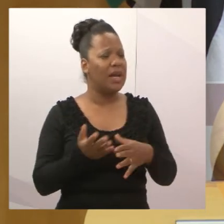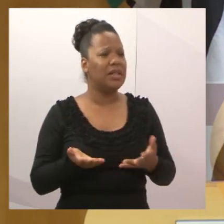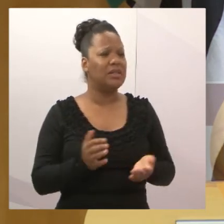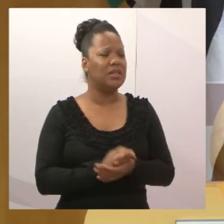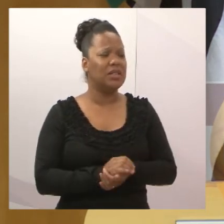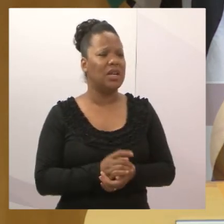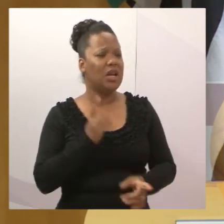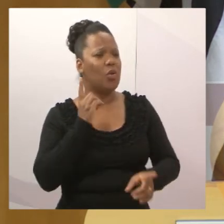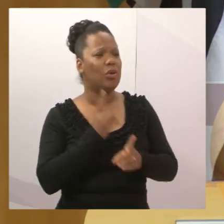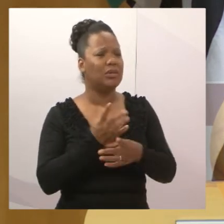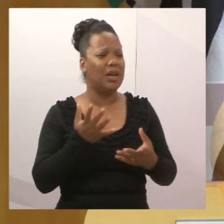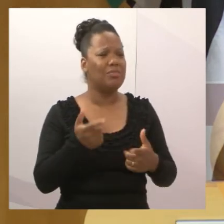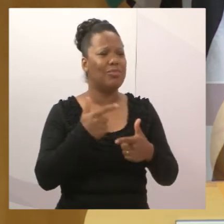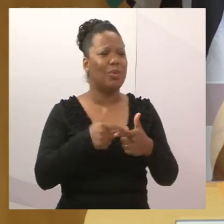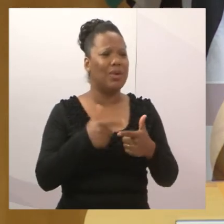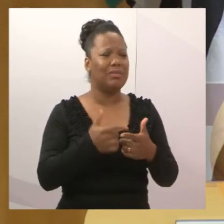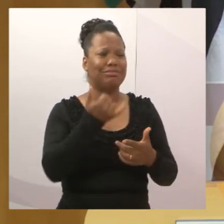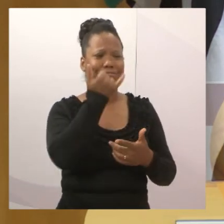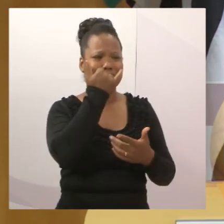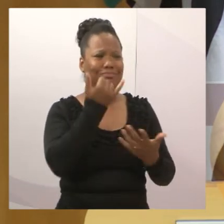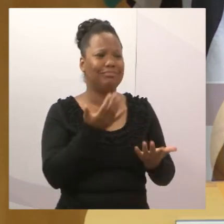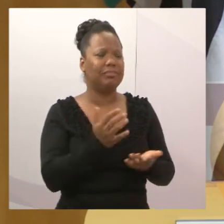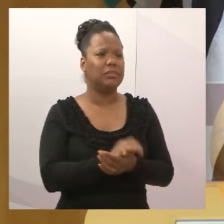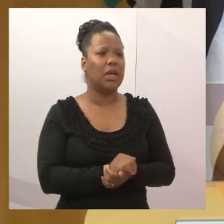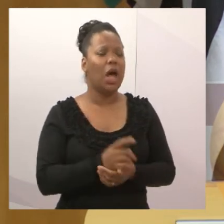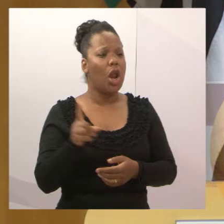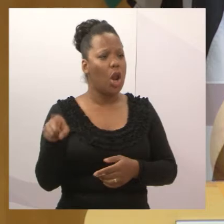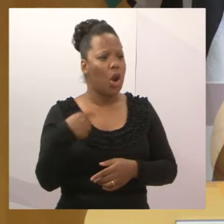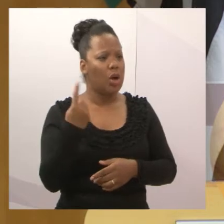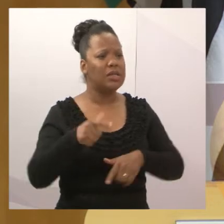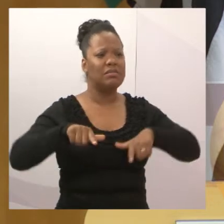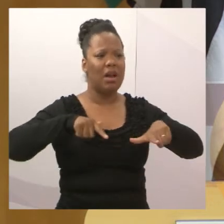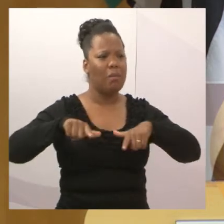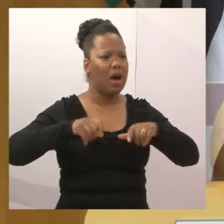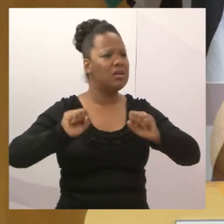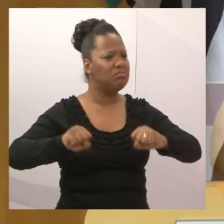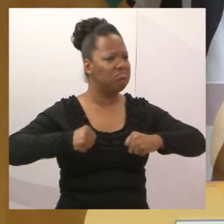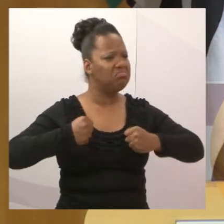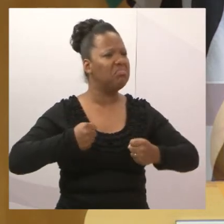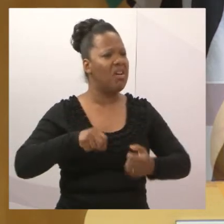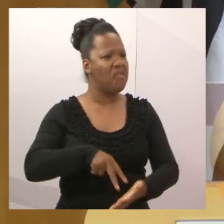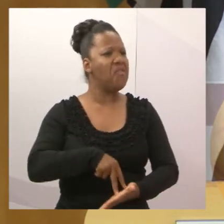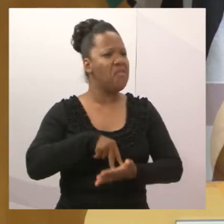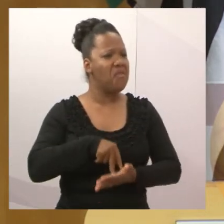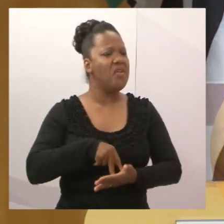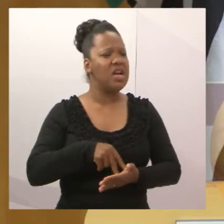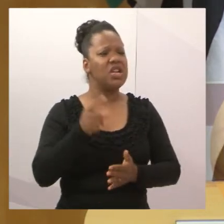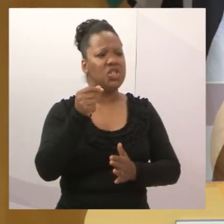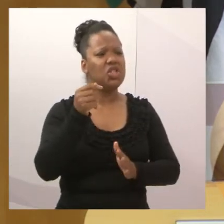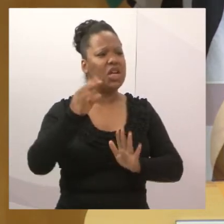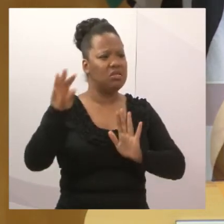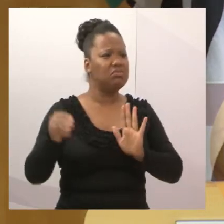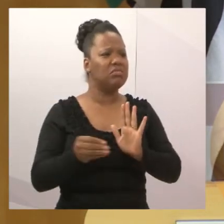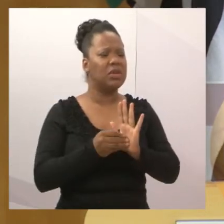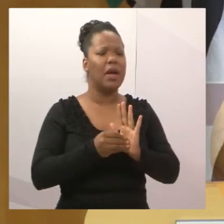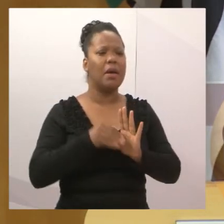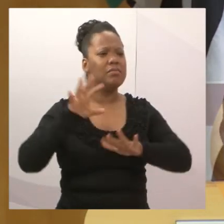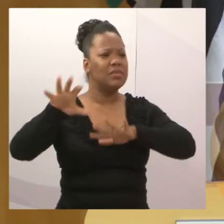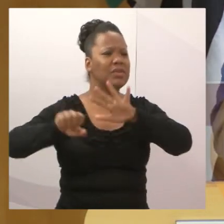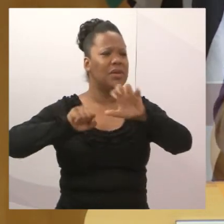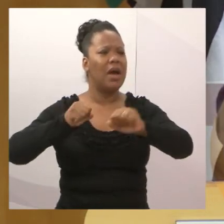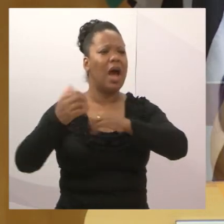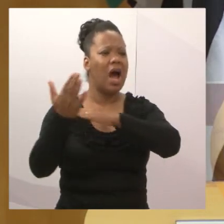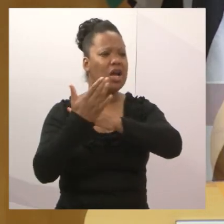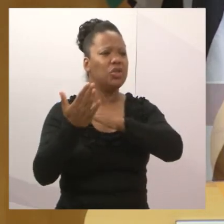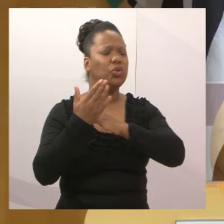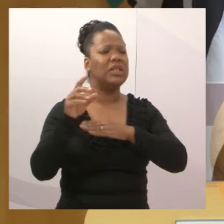infelizmente, encontrar essa situação. E a gente trabalha firme, né? A gente busca emenda, a gente busca recurso para a saúde.